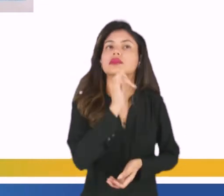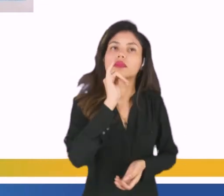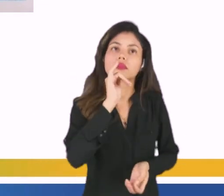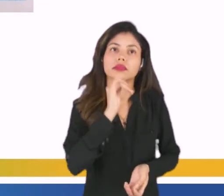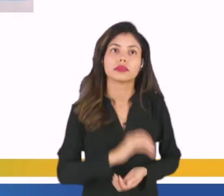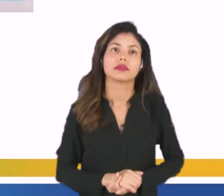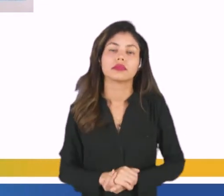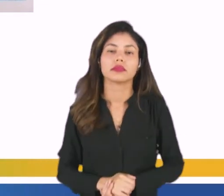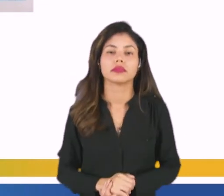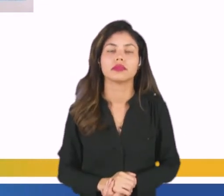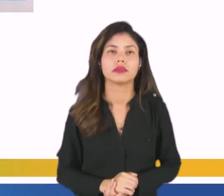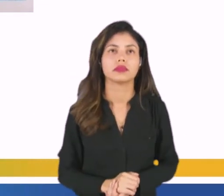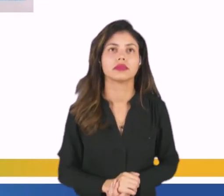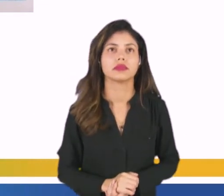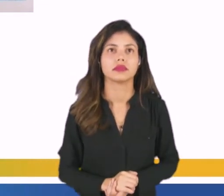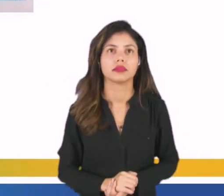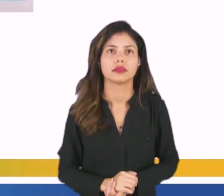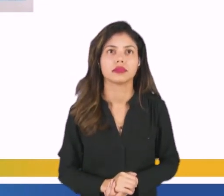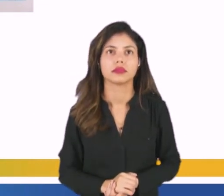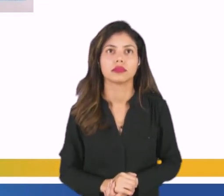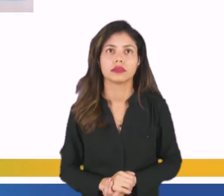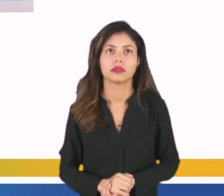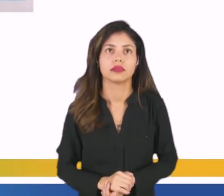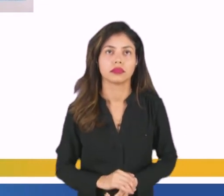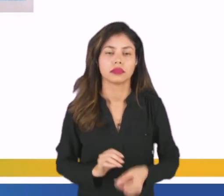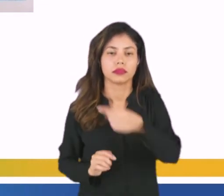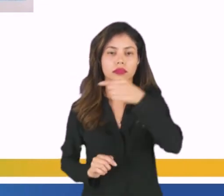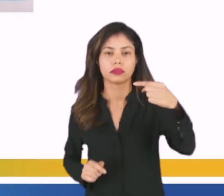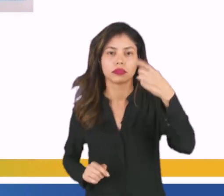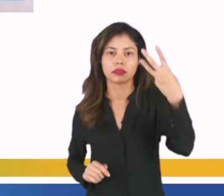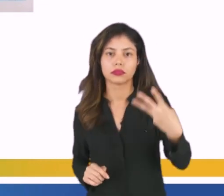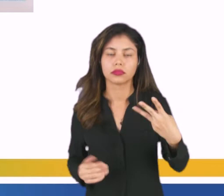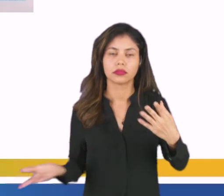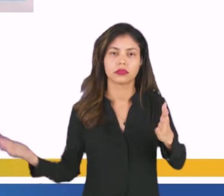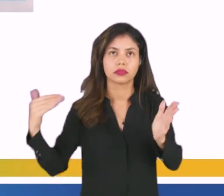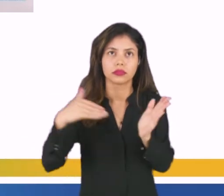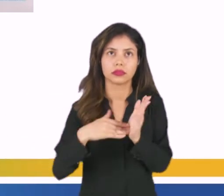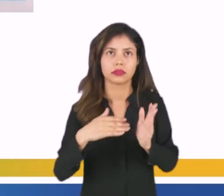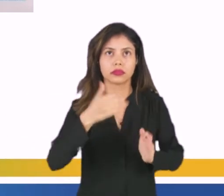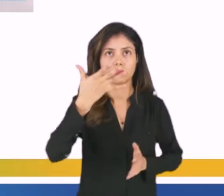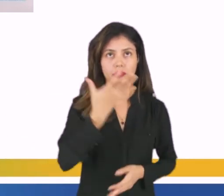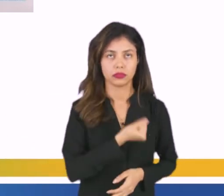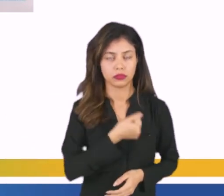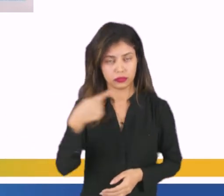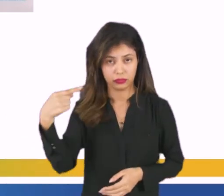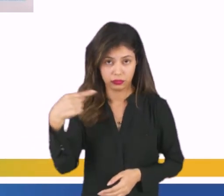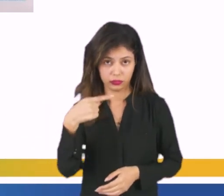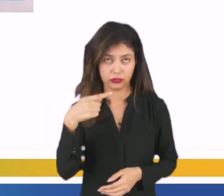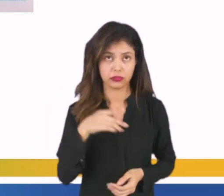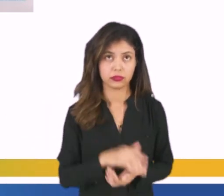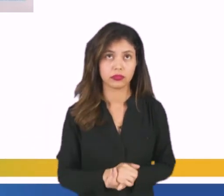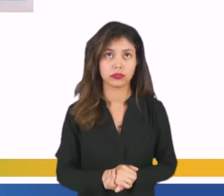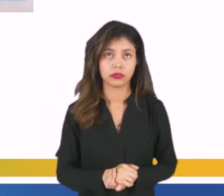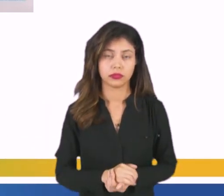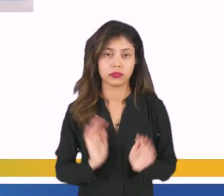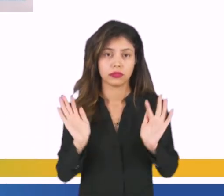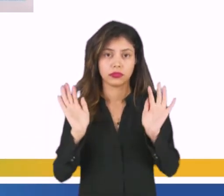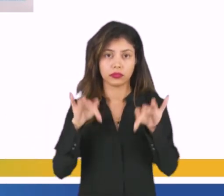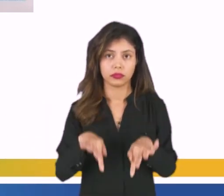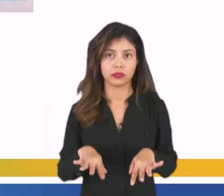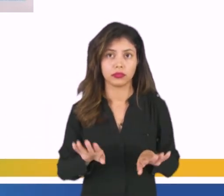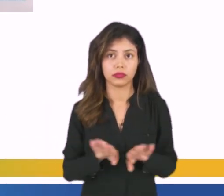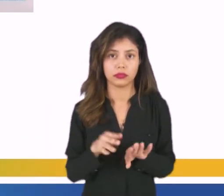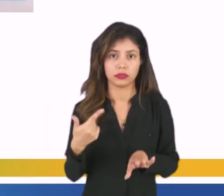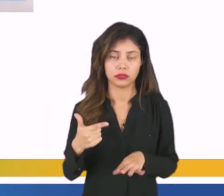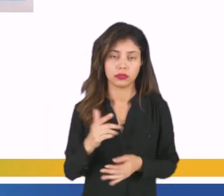exemplo, no intervalo de menos 3 para os números negativos, tendendo ao infinito,